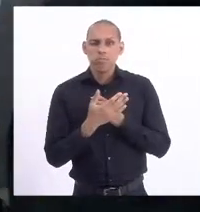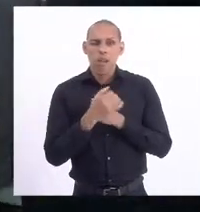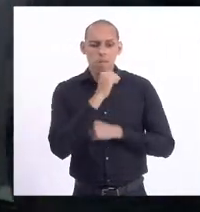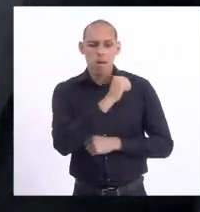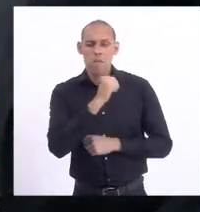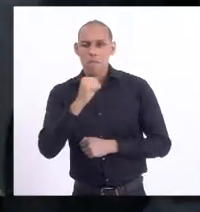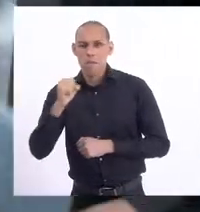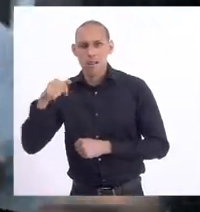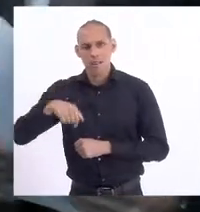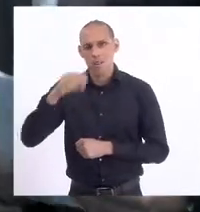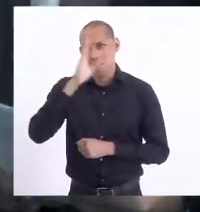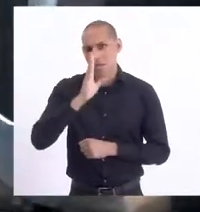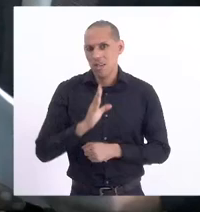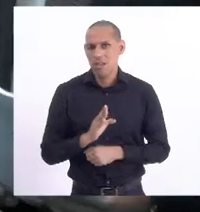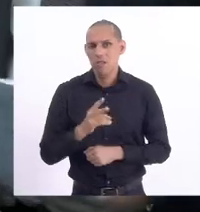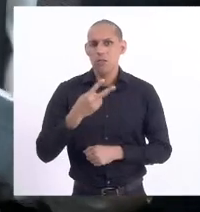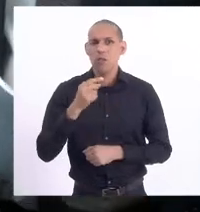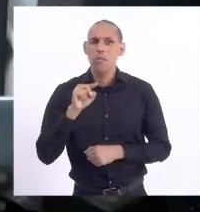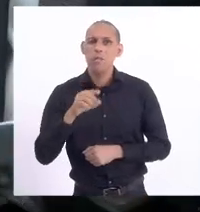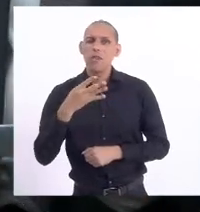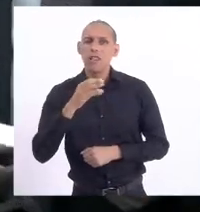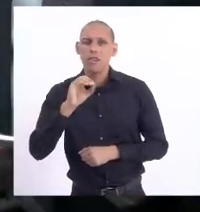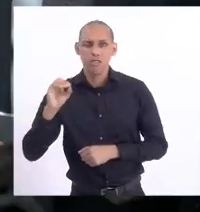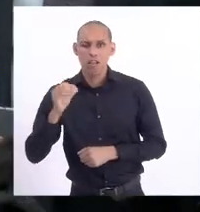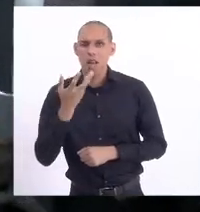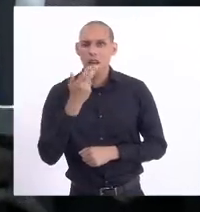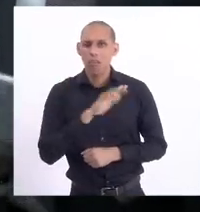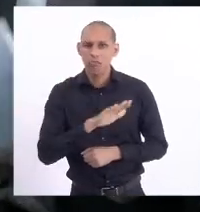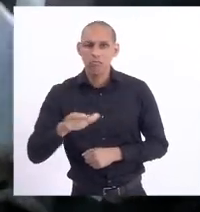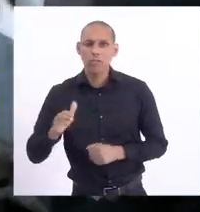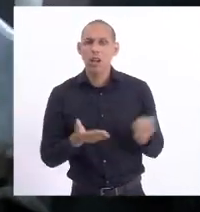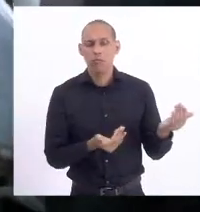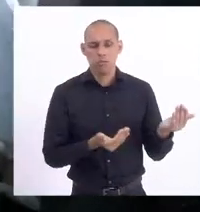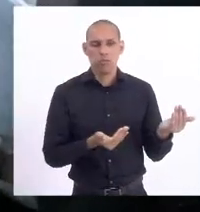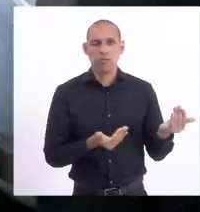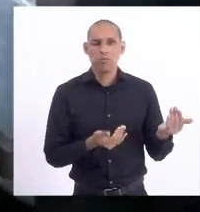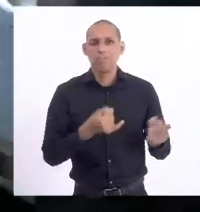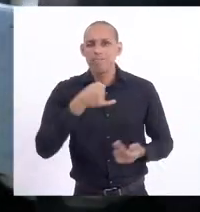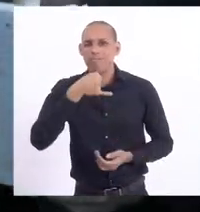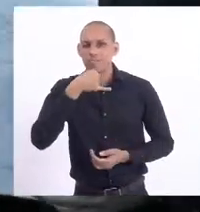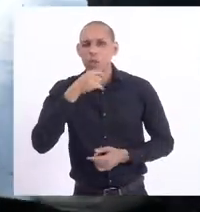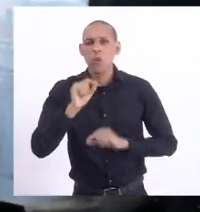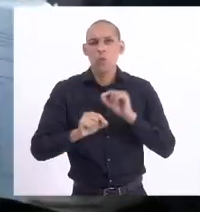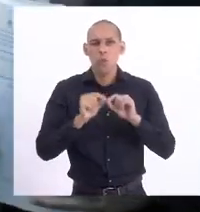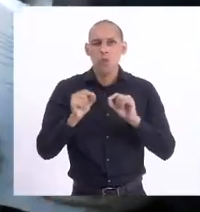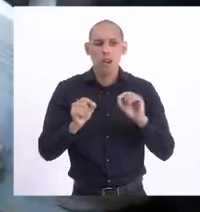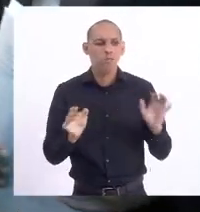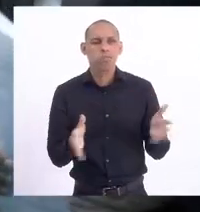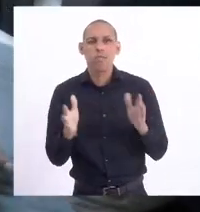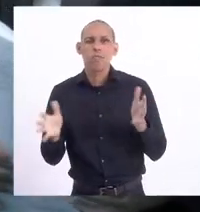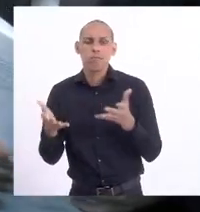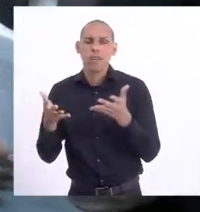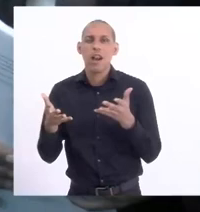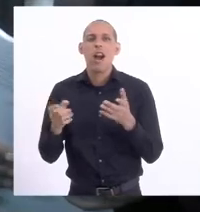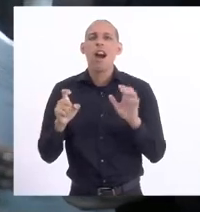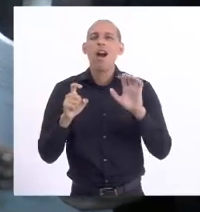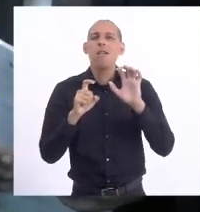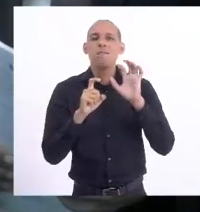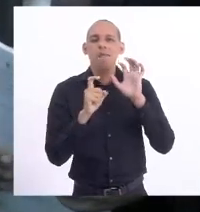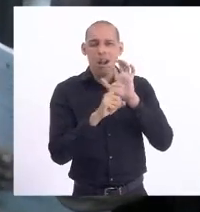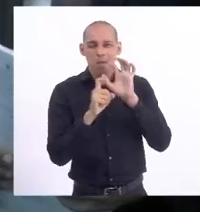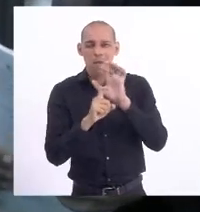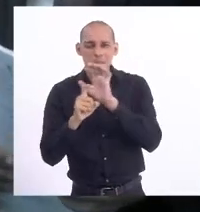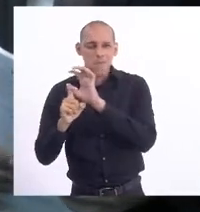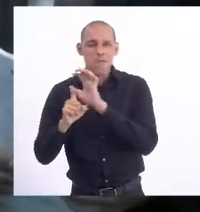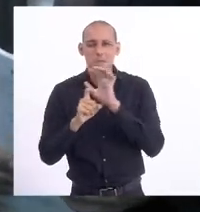Brasil mais de 2.400 crianças e adolescentes. Infelizmente, muitas campanhas de fake news têm levado a